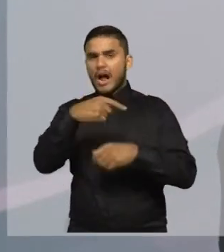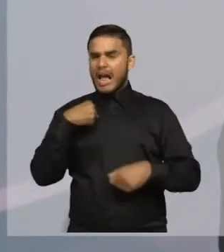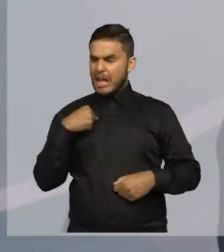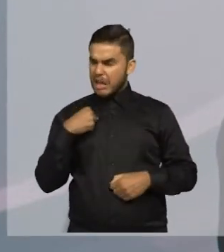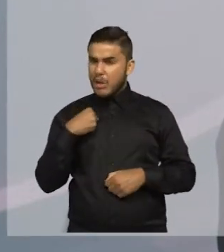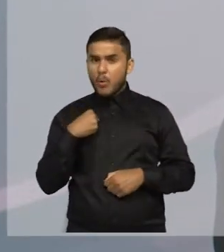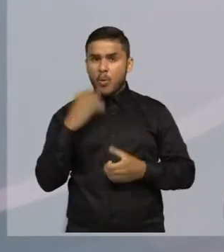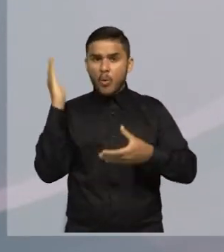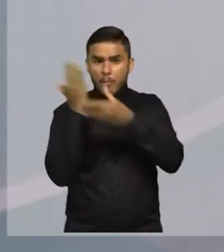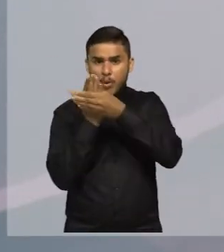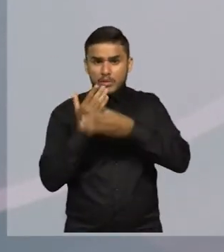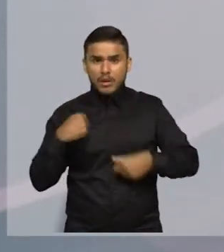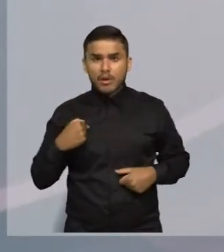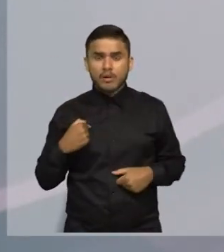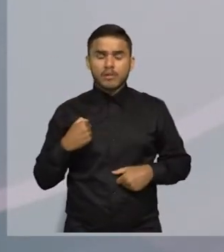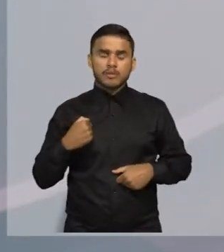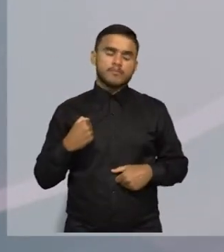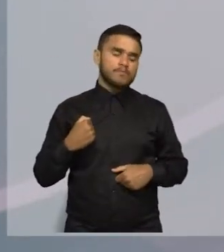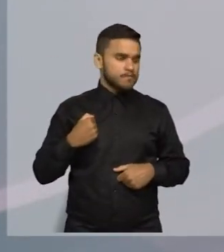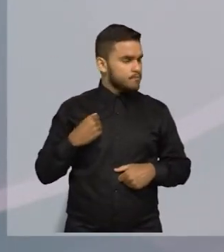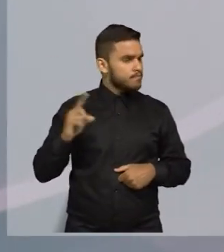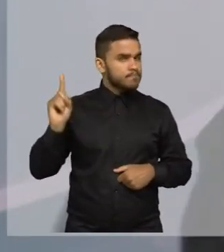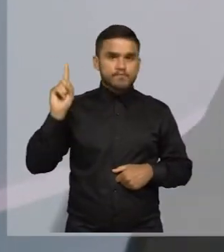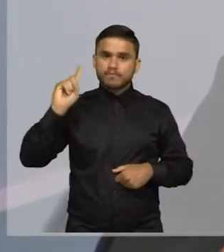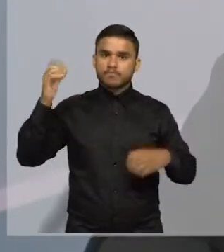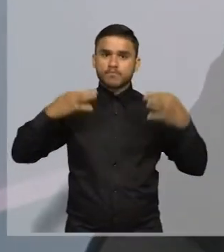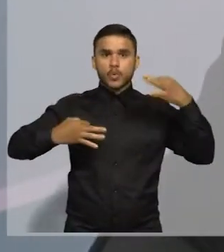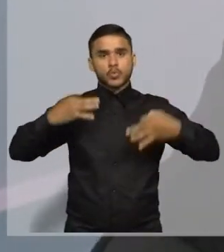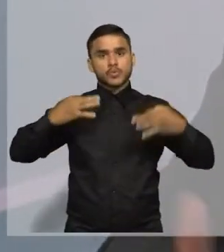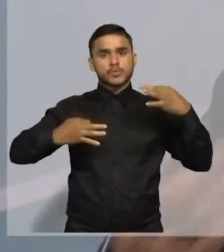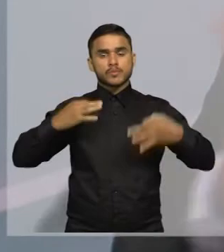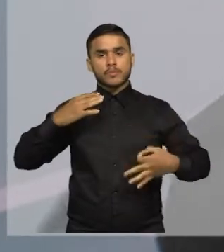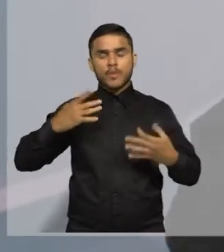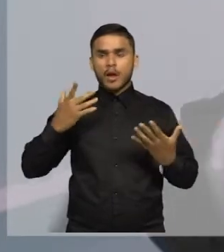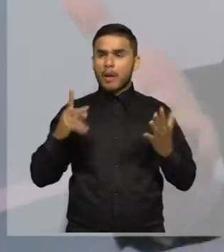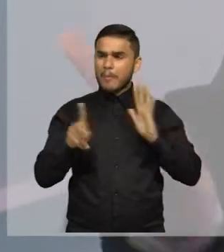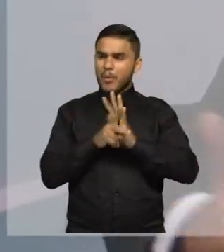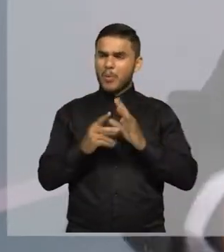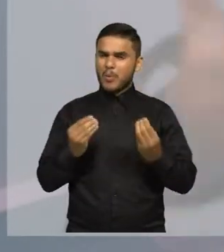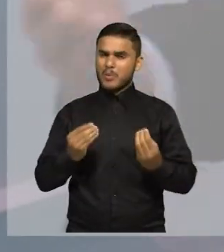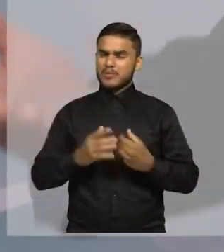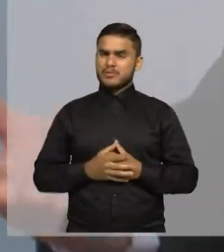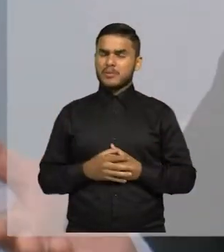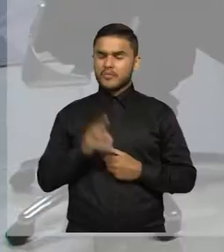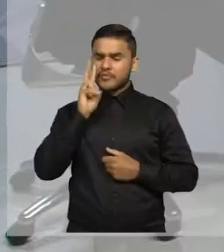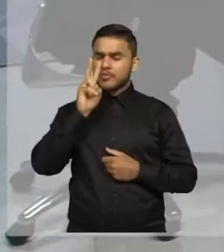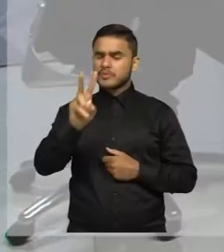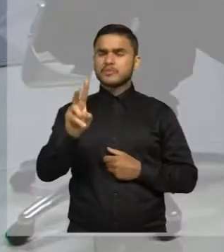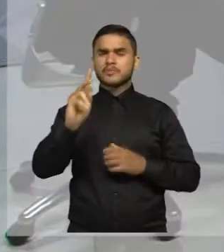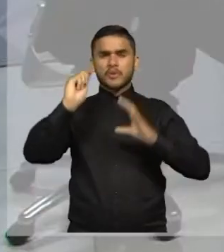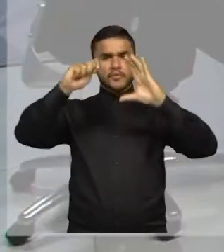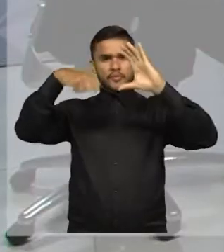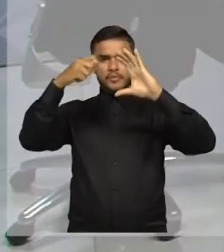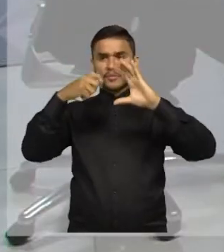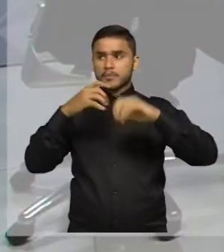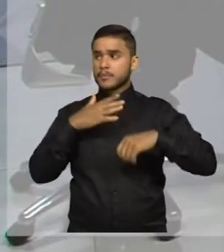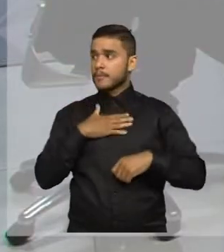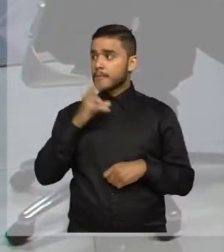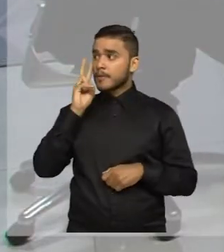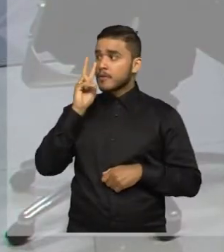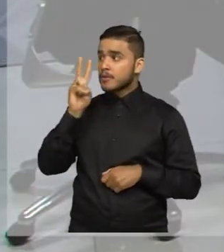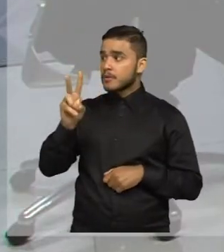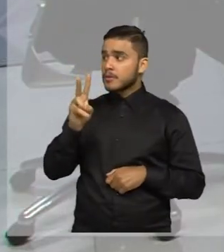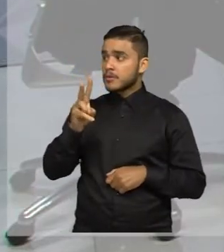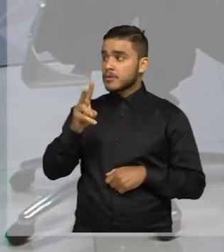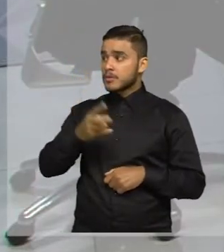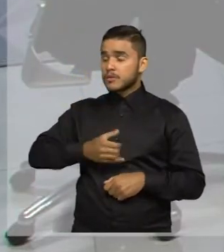júri. Agora, pela justiça militar, que é a mais nova, mas... Eu vi um caso dramático, foi filmado, o policial viu uma caminhonete